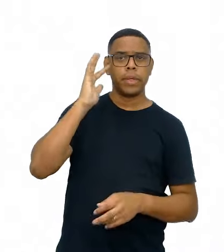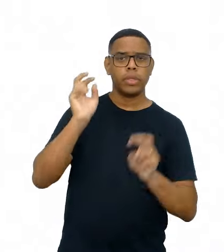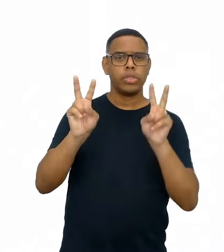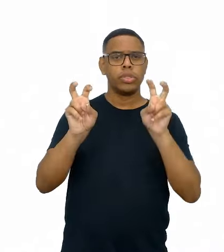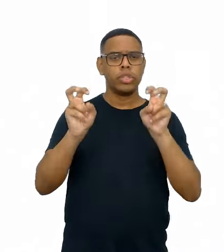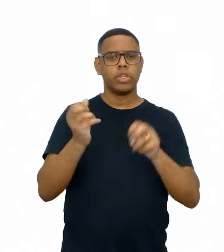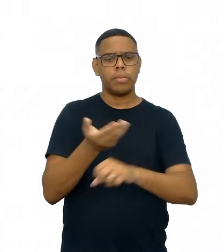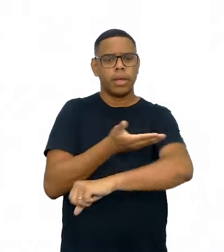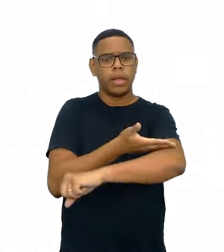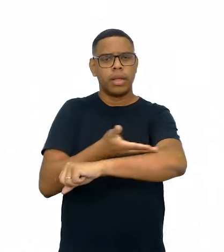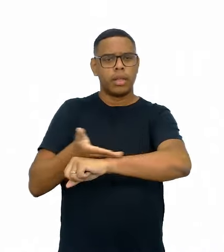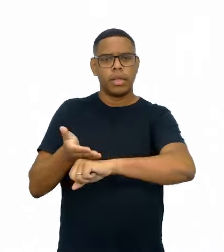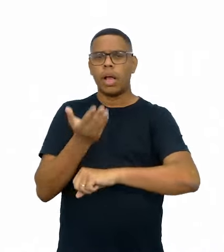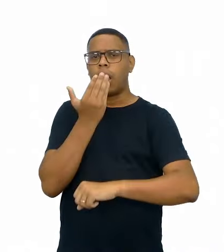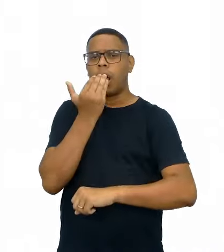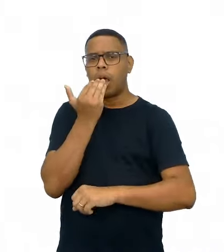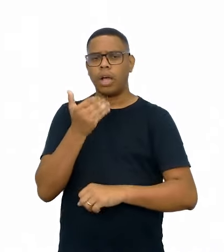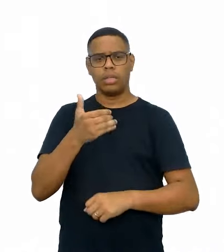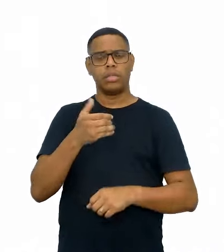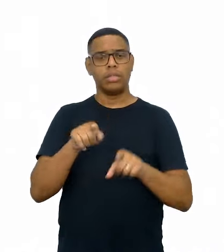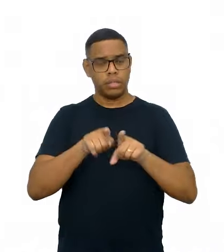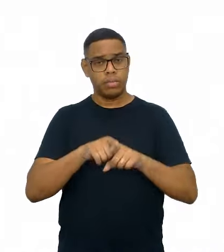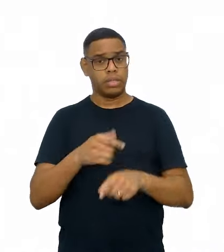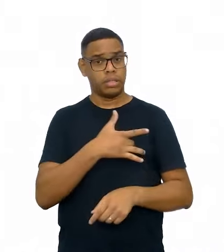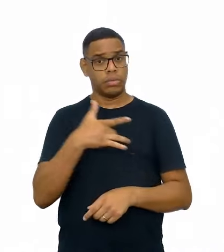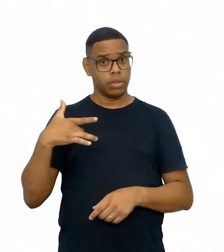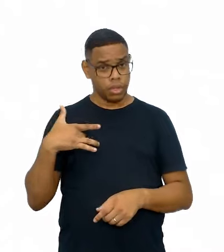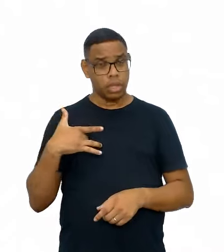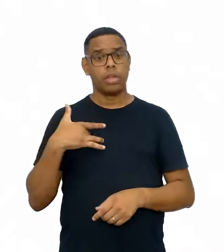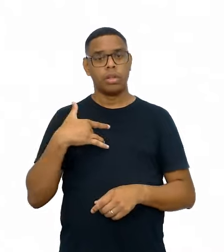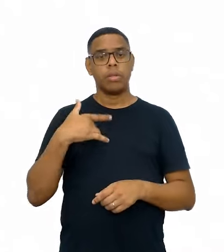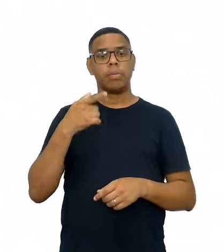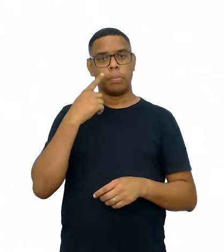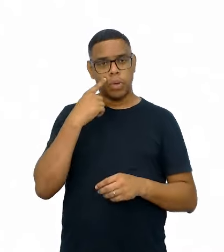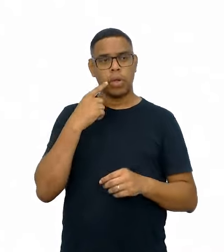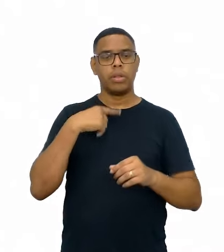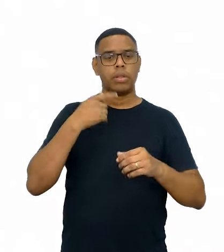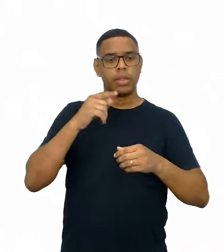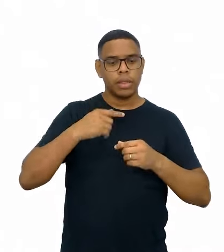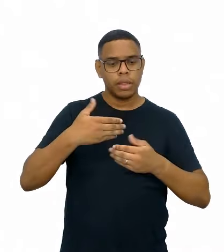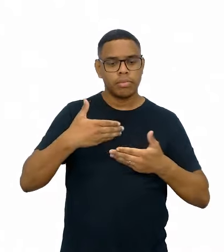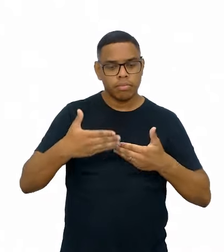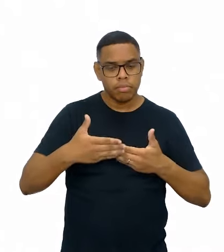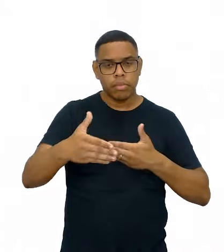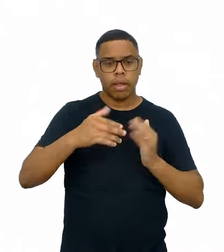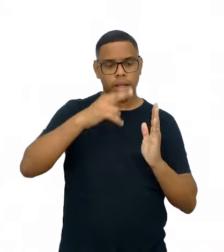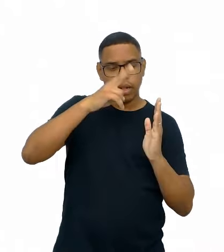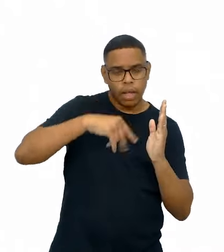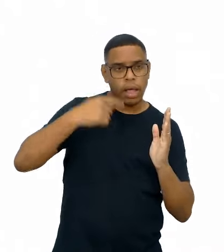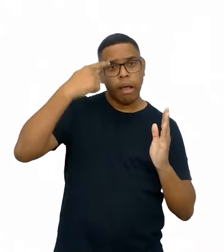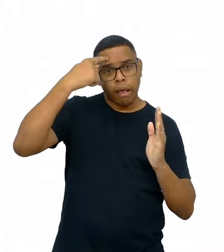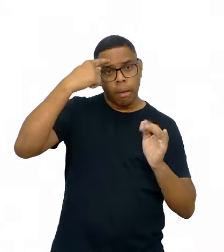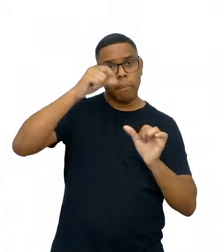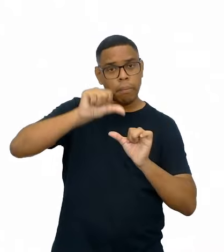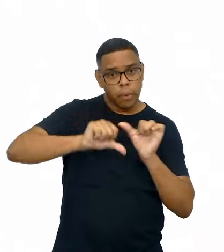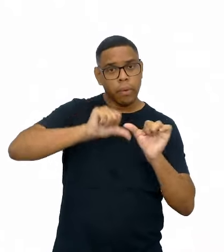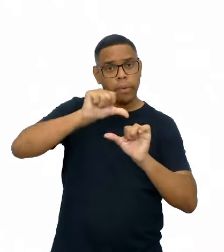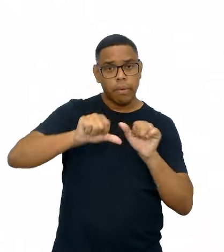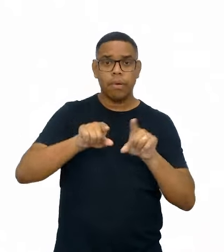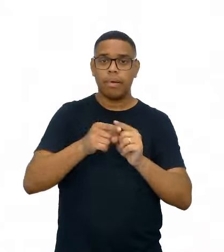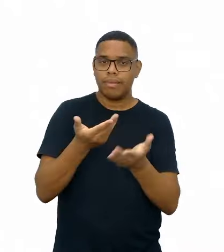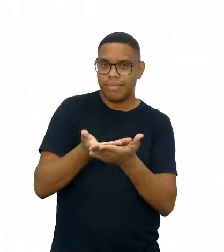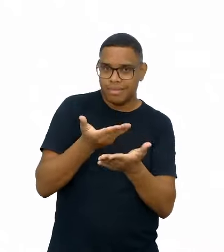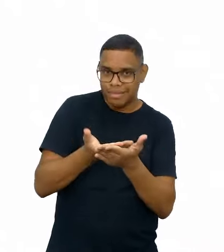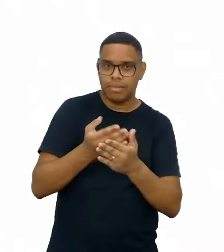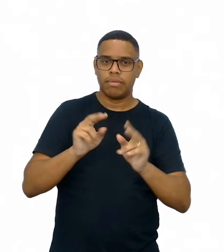que lerem e estudarem sobre o tema ao longo desta sequência. Temos aí